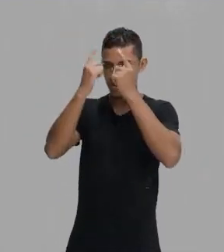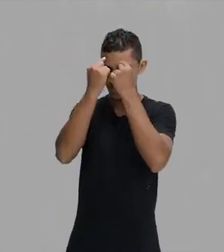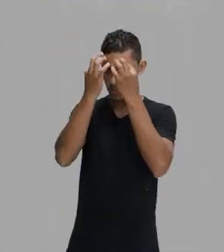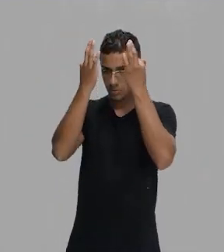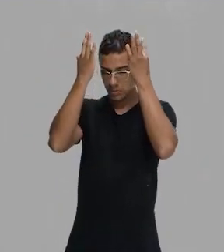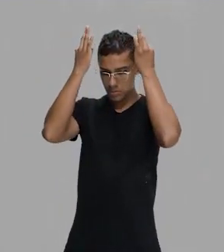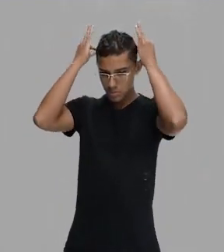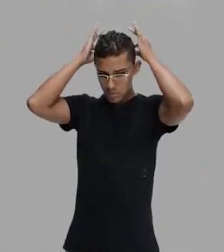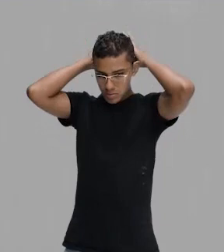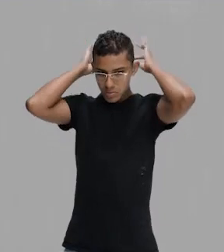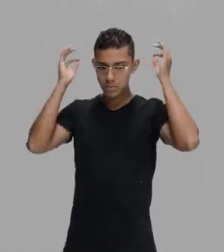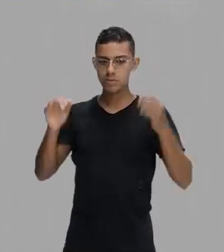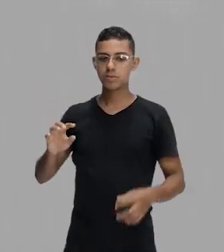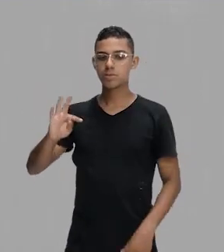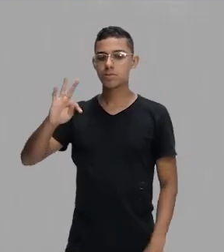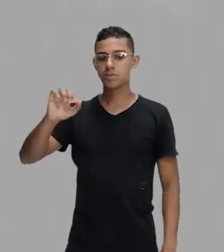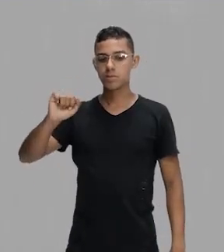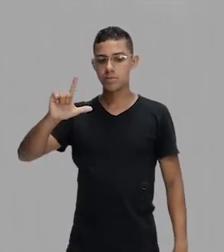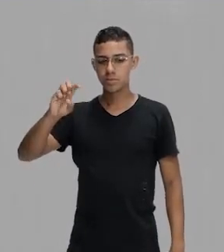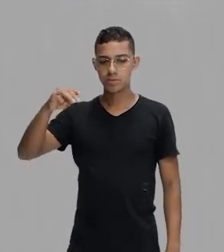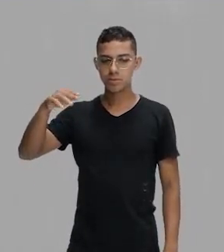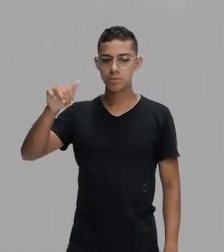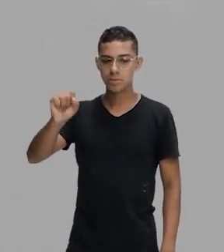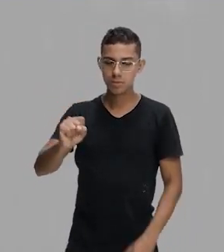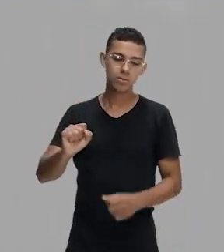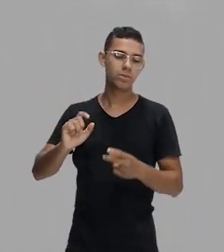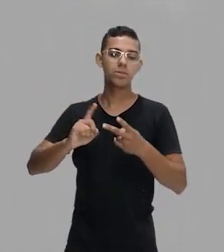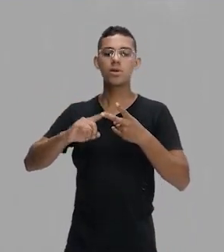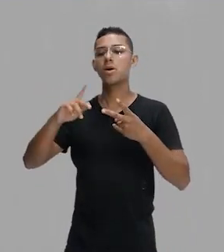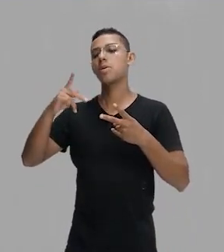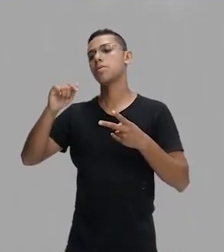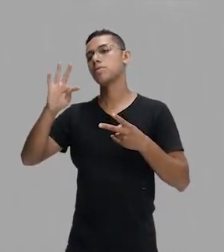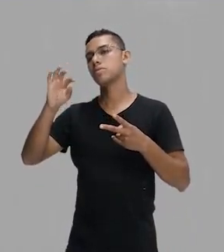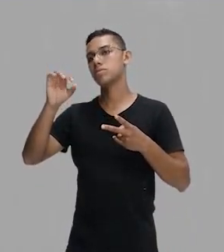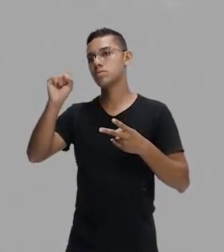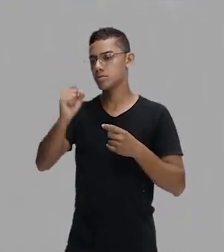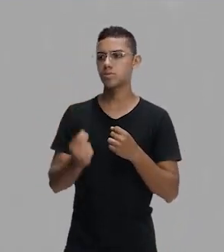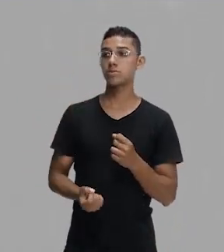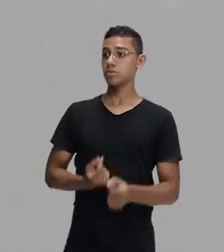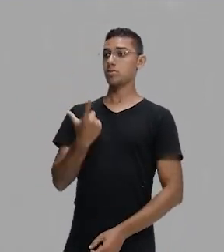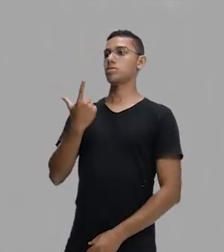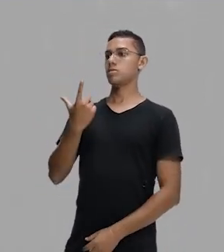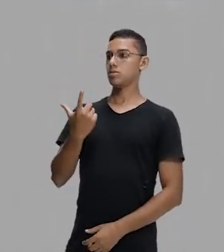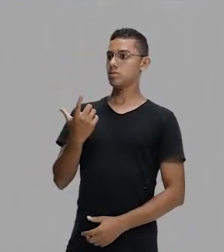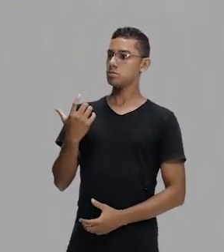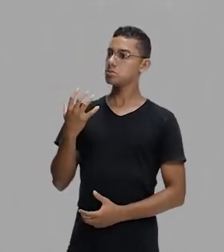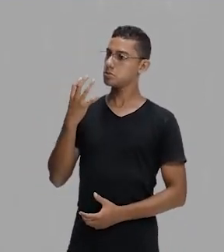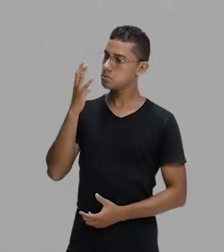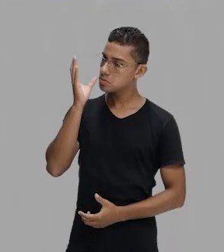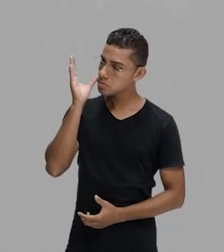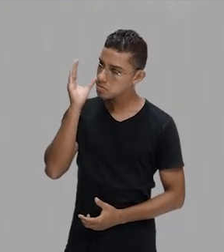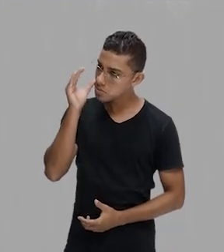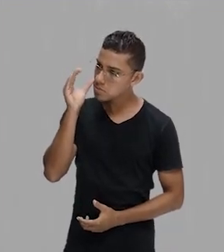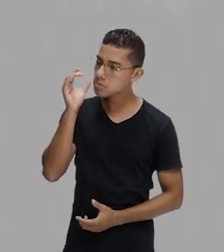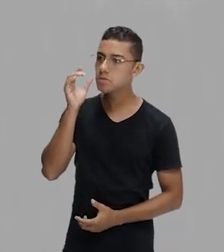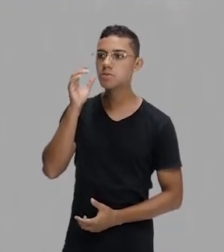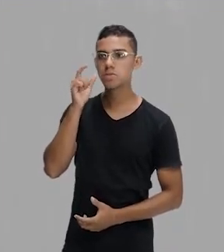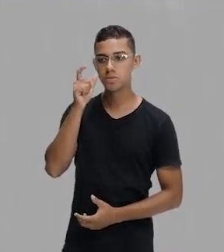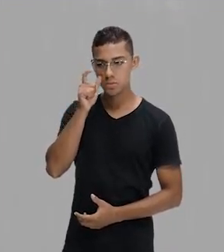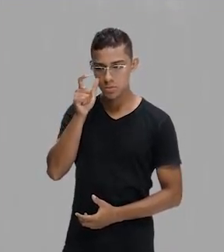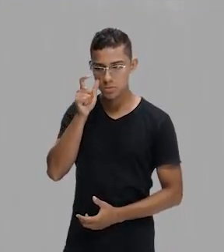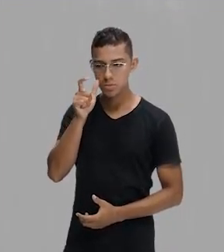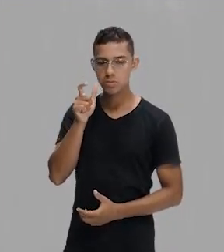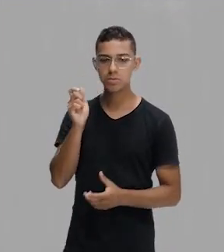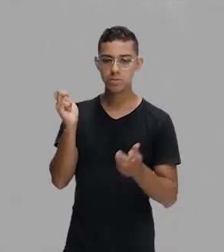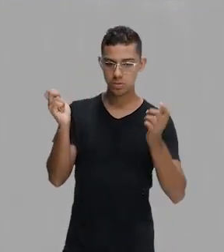no talma, que é uma palavra que pouca gente conhece, mas o pathos, espanto, admiração. Então, este processo em